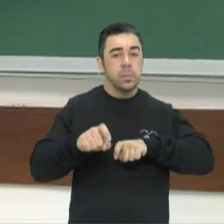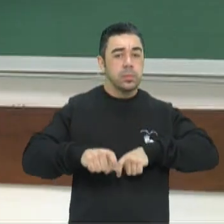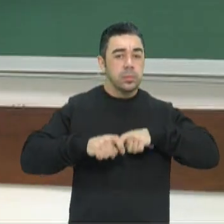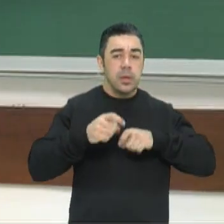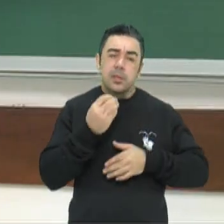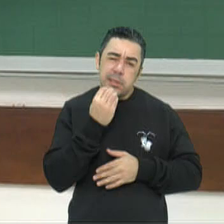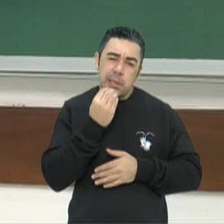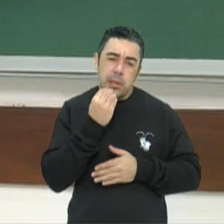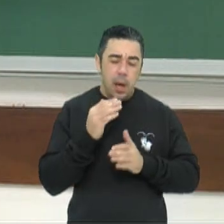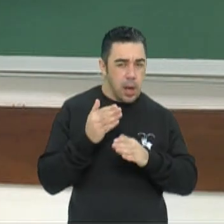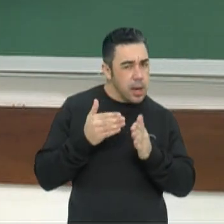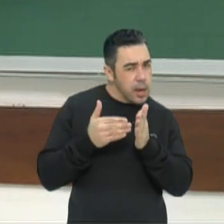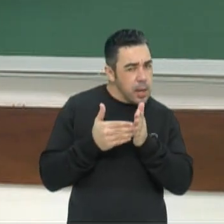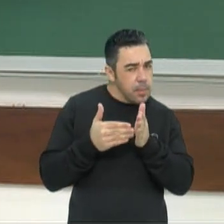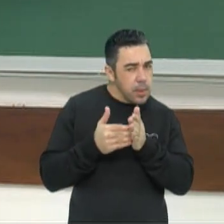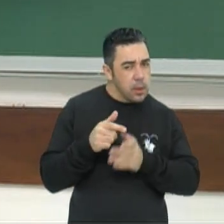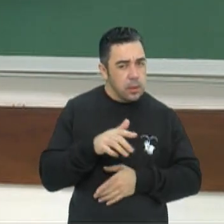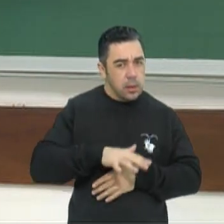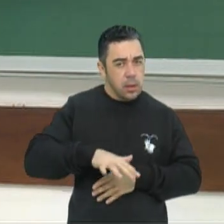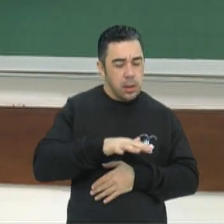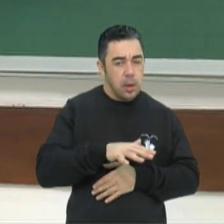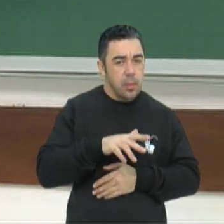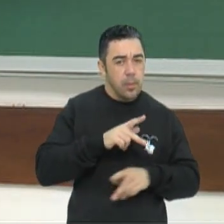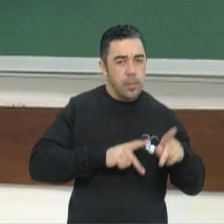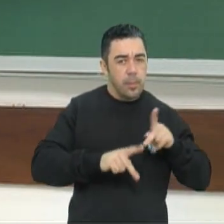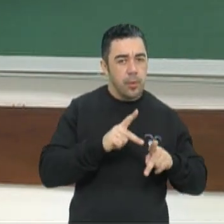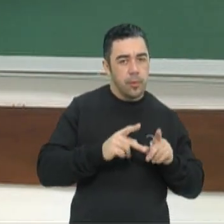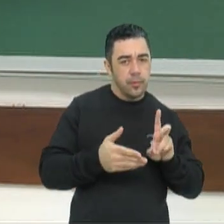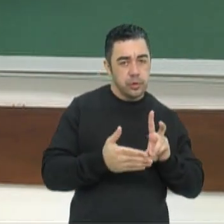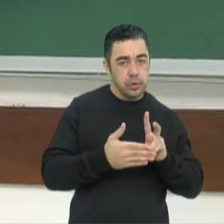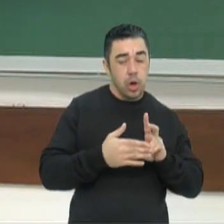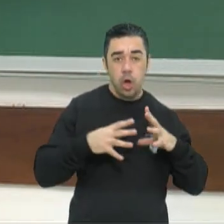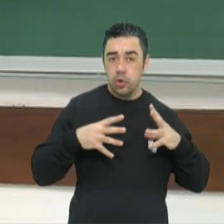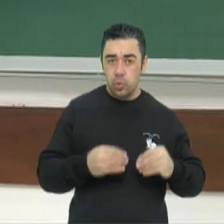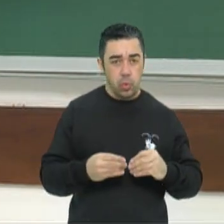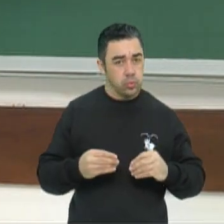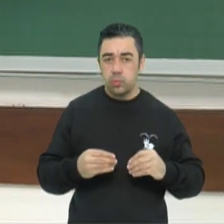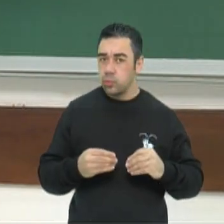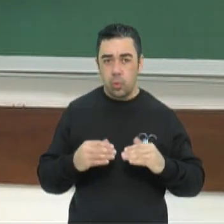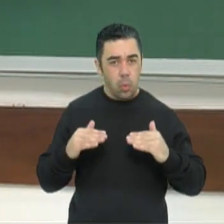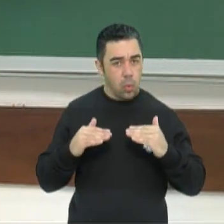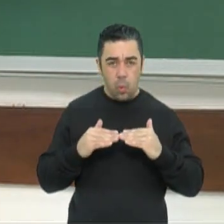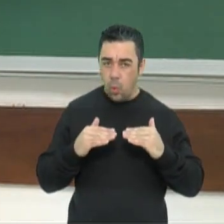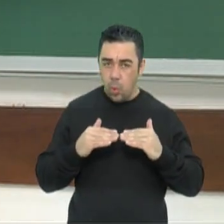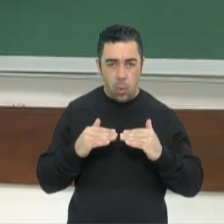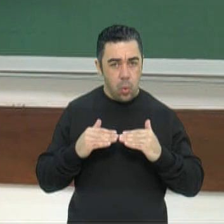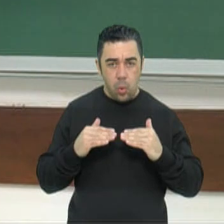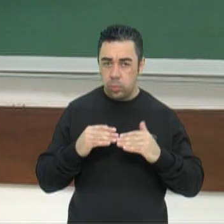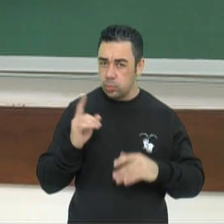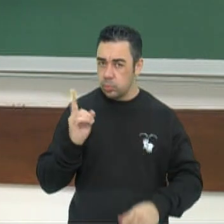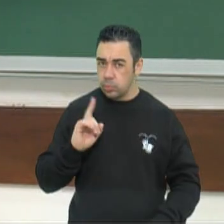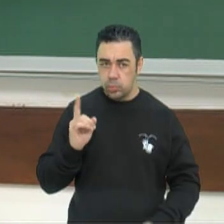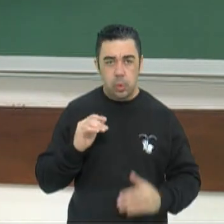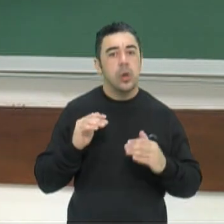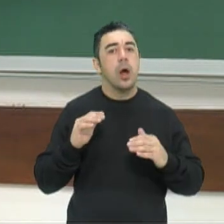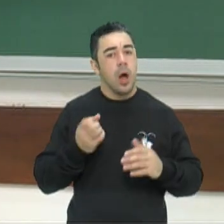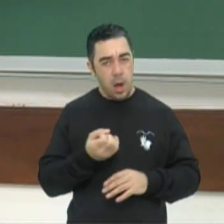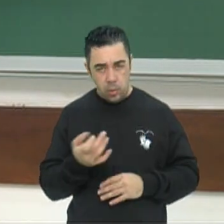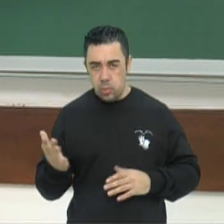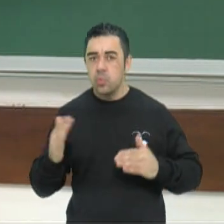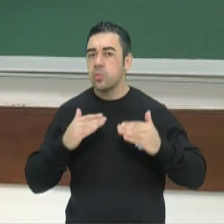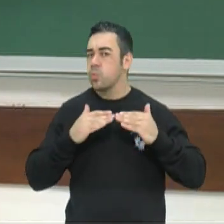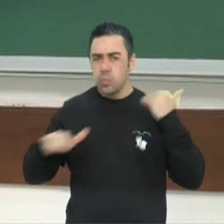de limitar os povos indígenas. Também mencionamos que nem todos concordavam com esse tipo de política do governo. Tá?